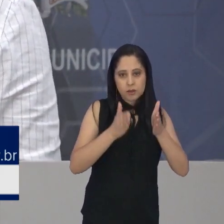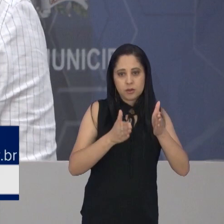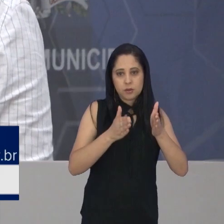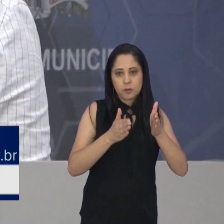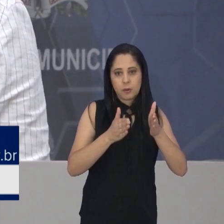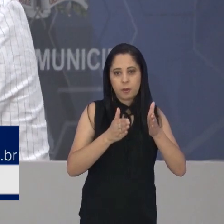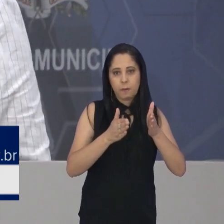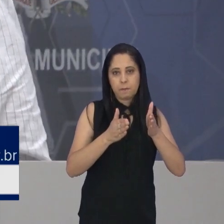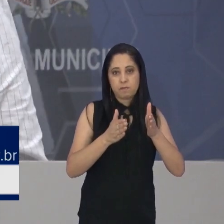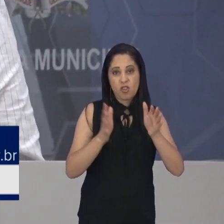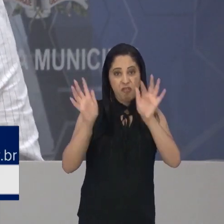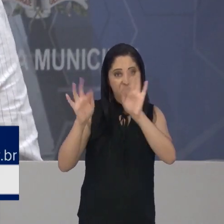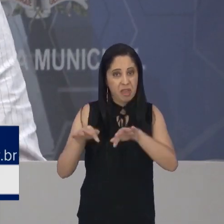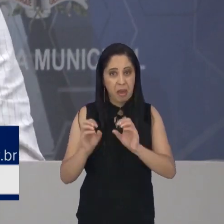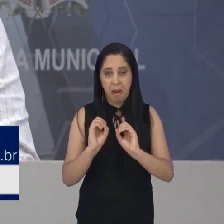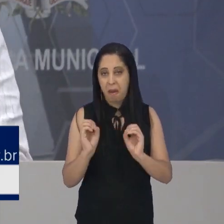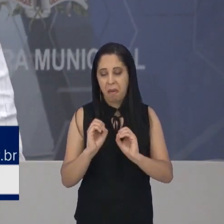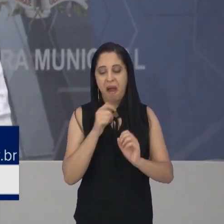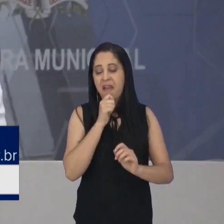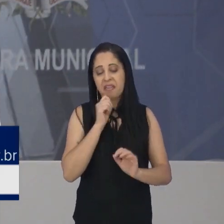atingido seu termo final.